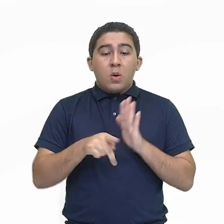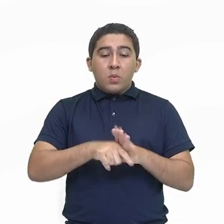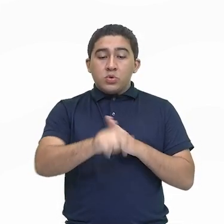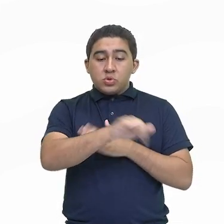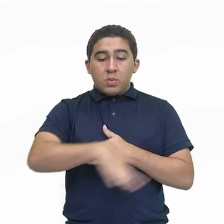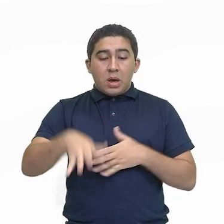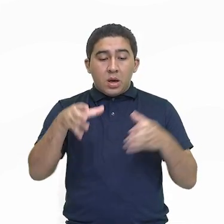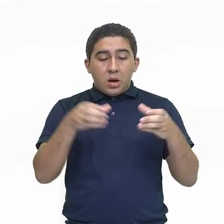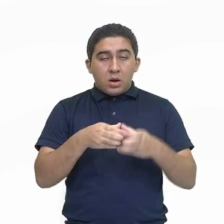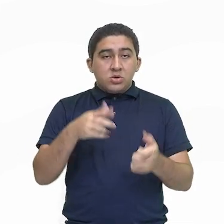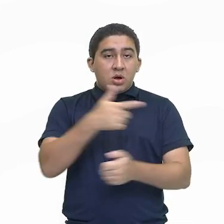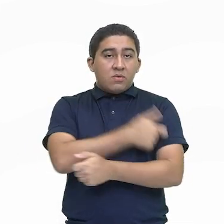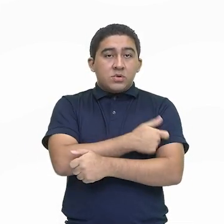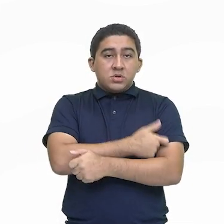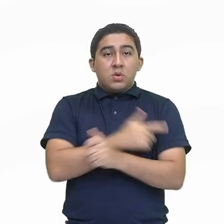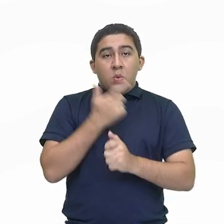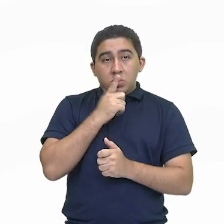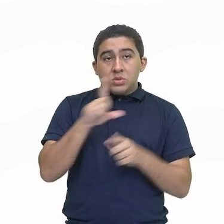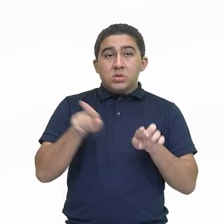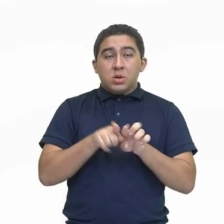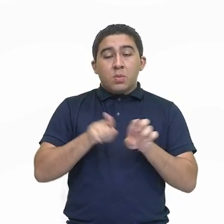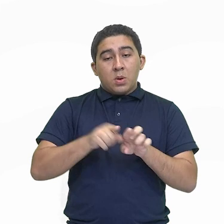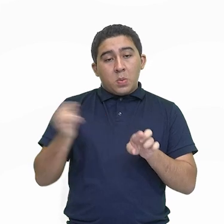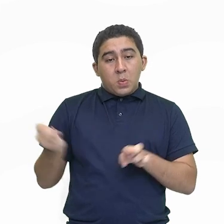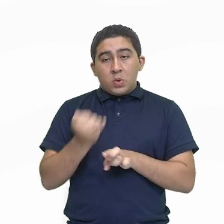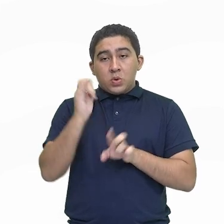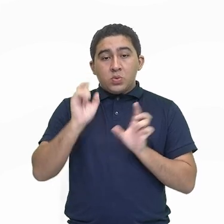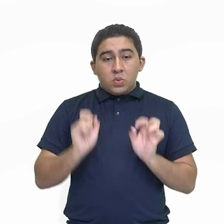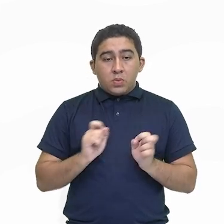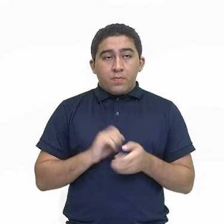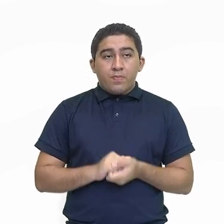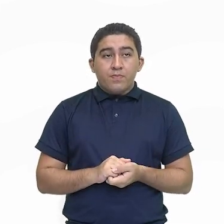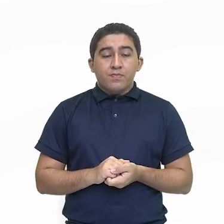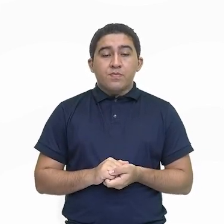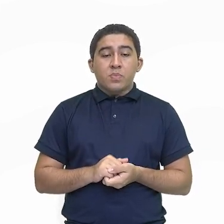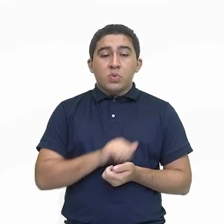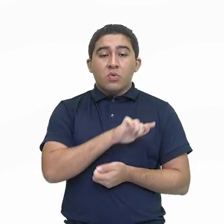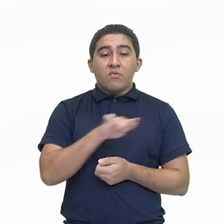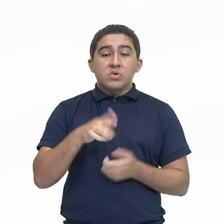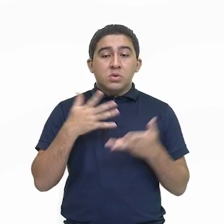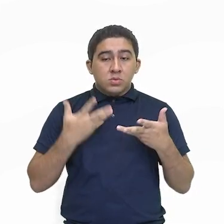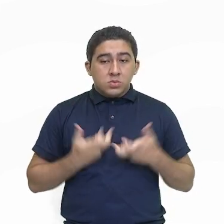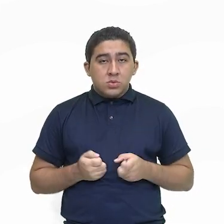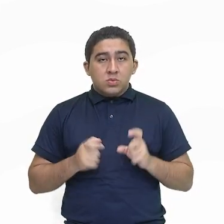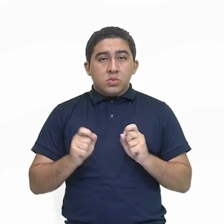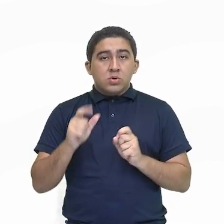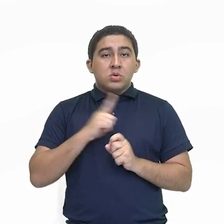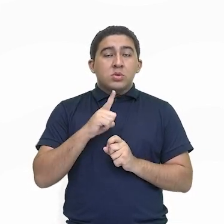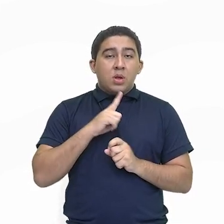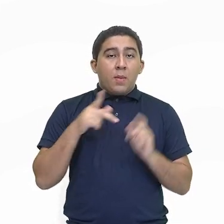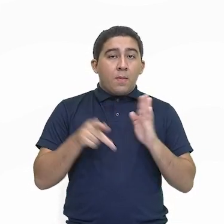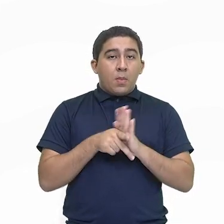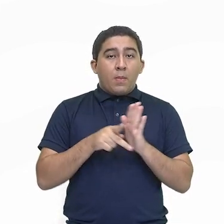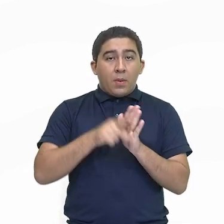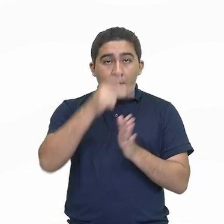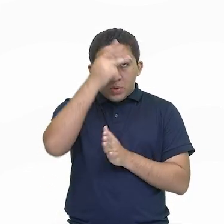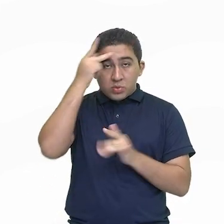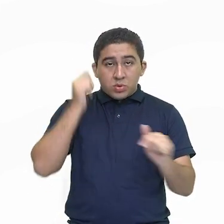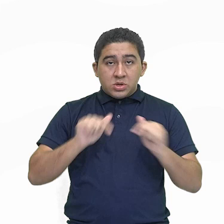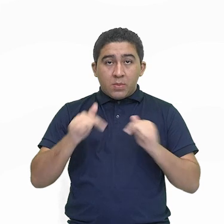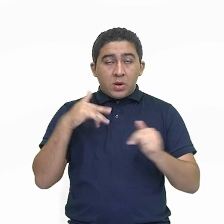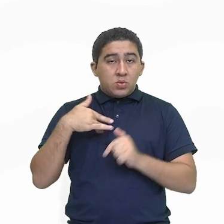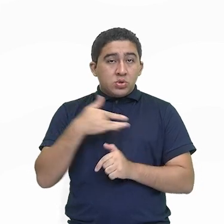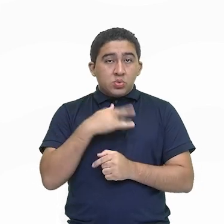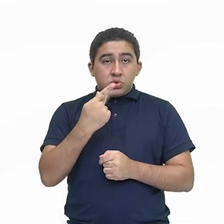cada uma dessas vacinas tem. É importante que você aceite a entrada do agente de saúde